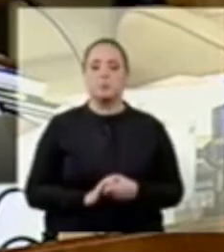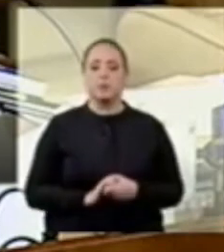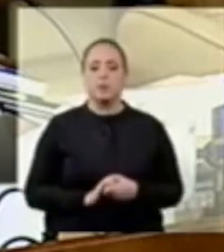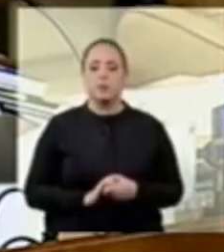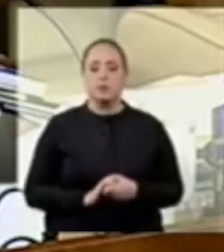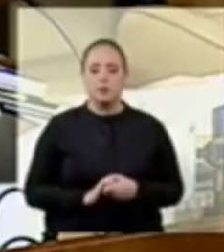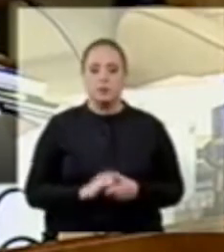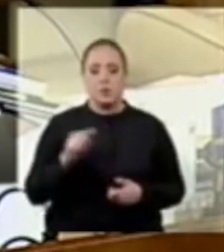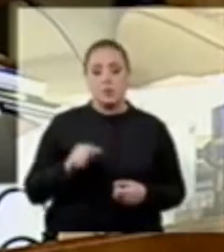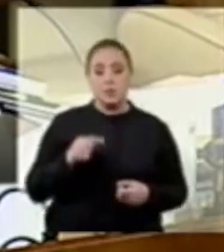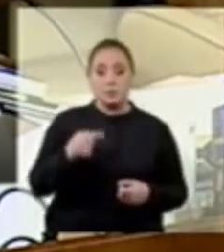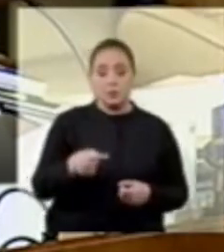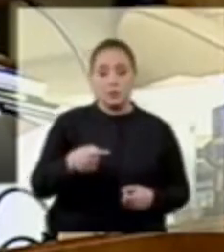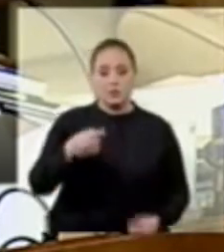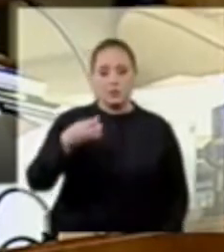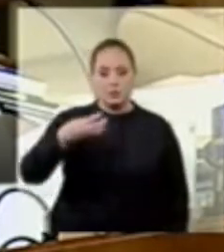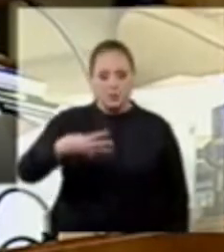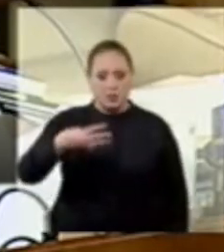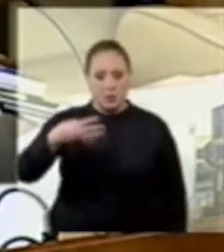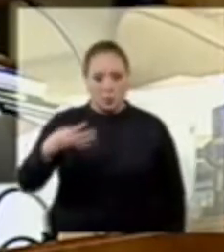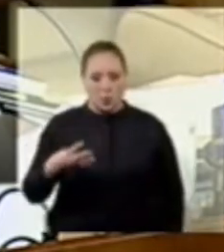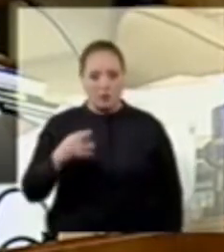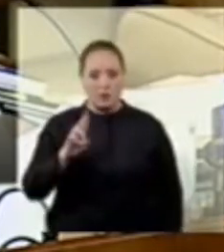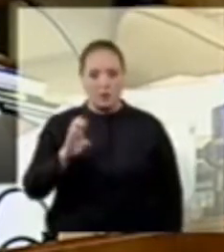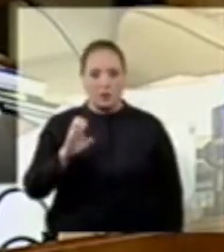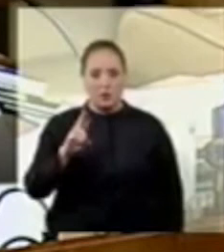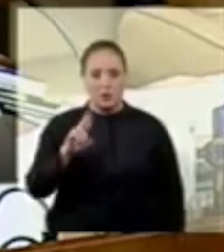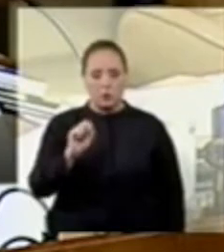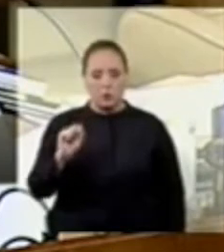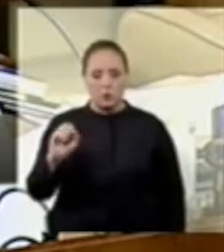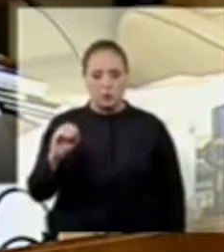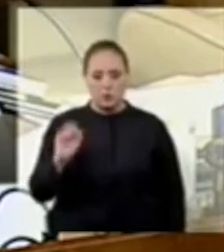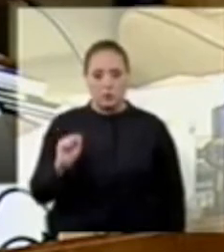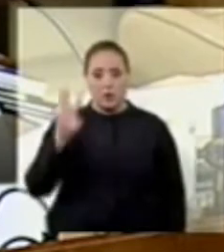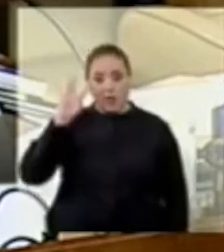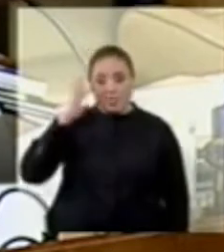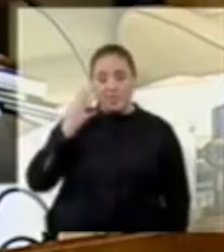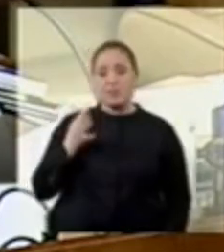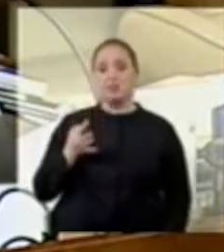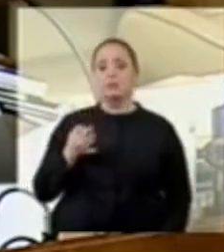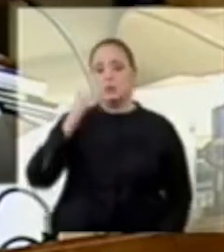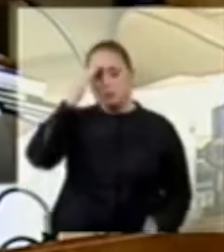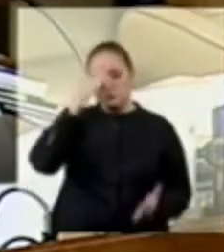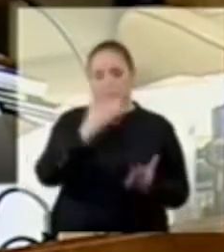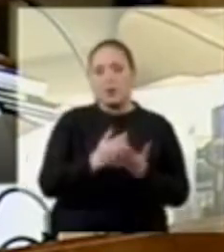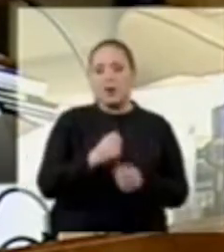de 34 recursos à decisão finalmente foi cumprida em 2016